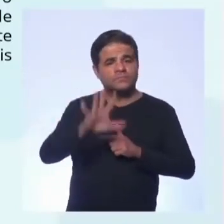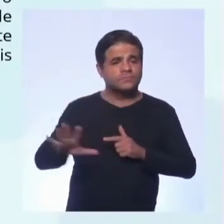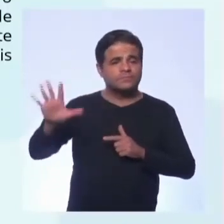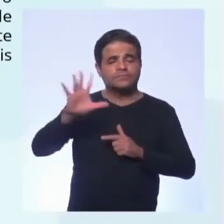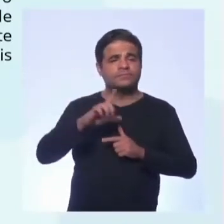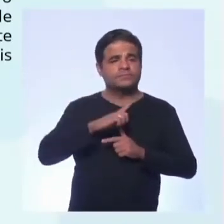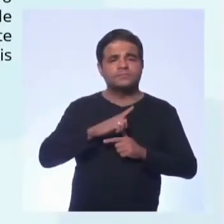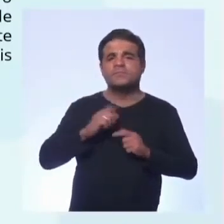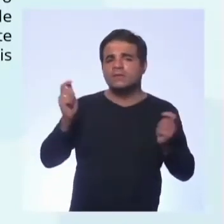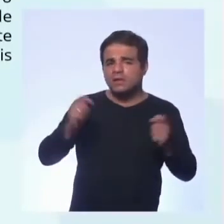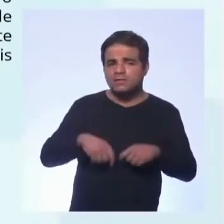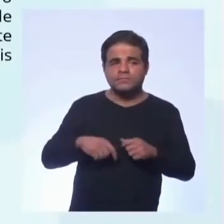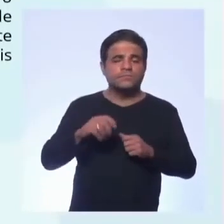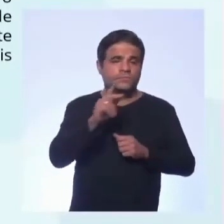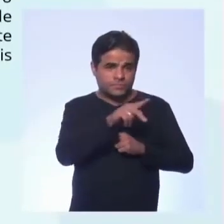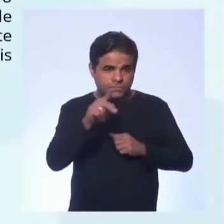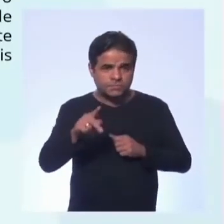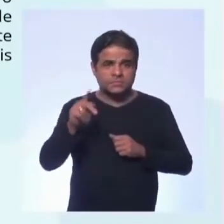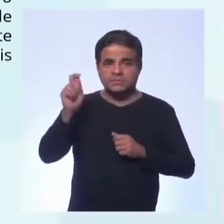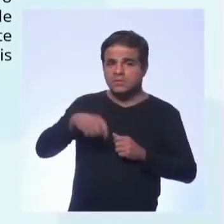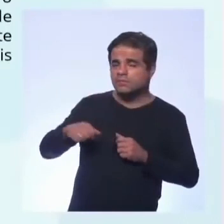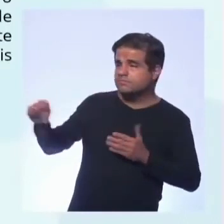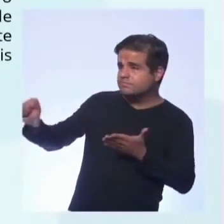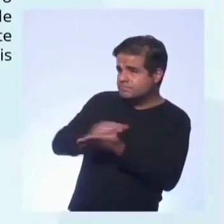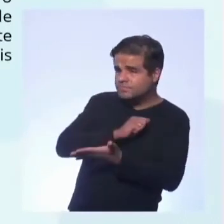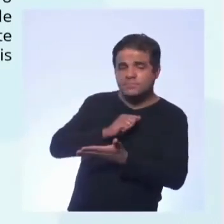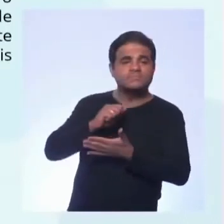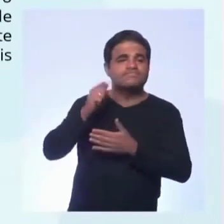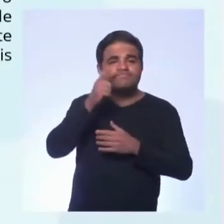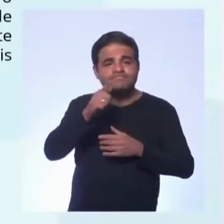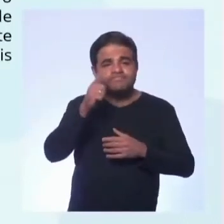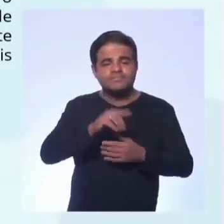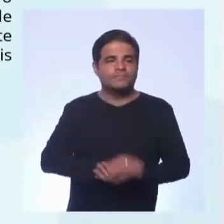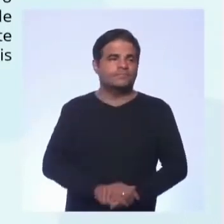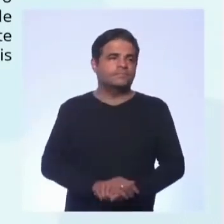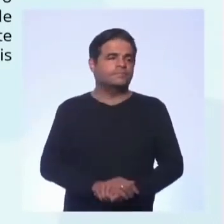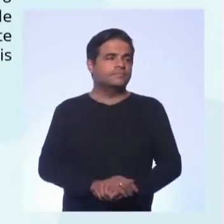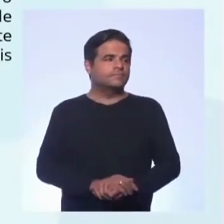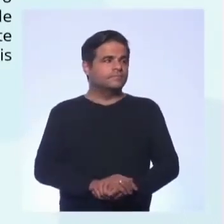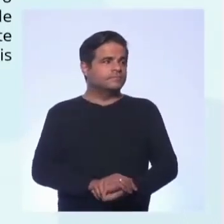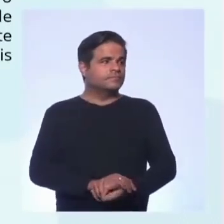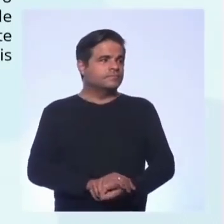região. Será que o prof consegue apagar aqui? Cadê a borracha?